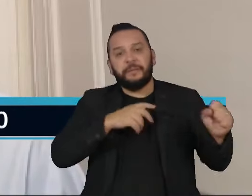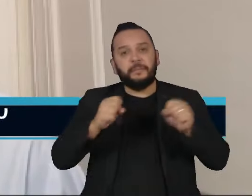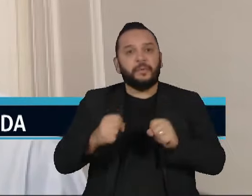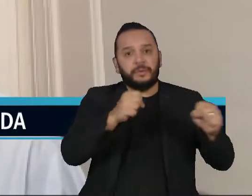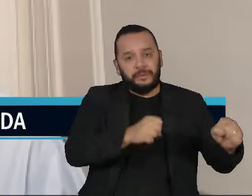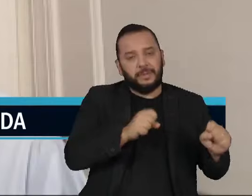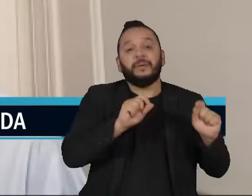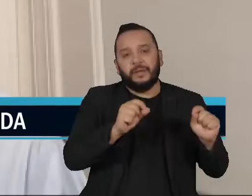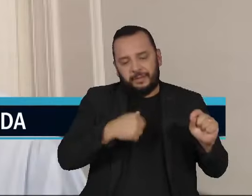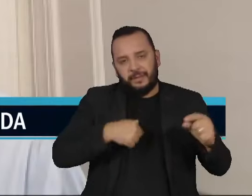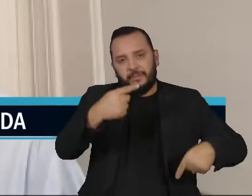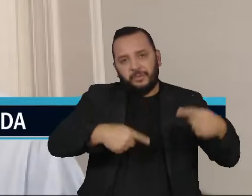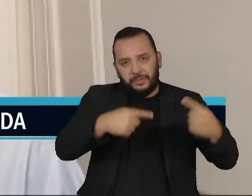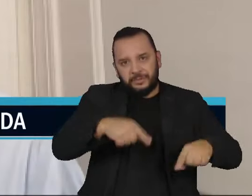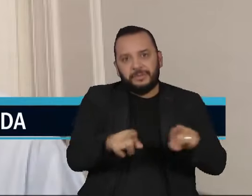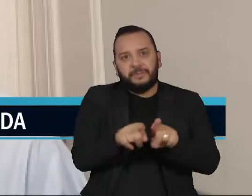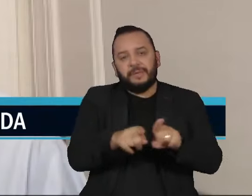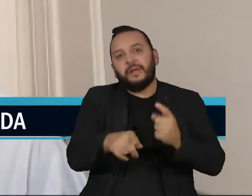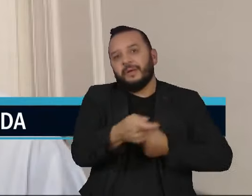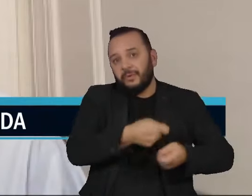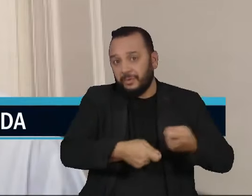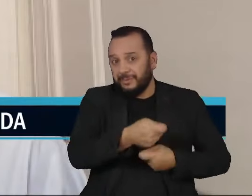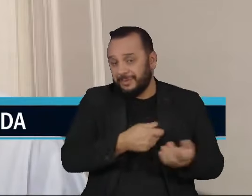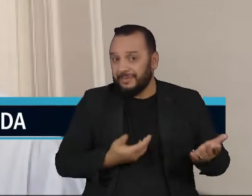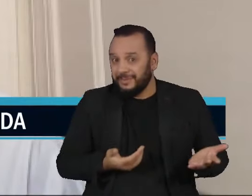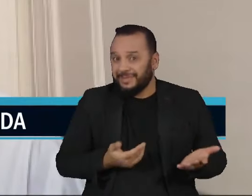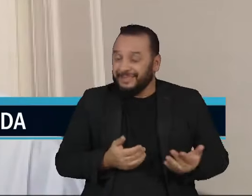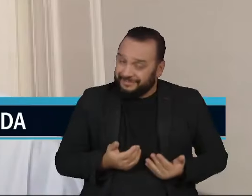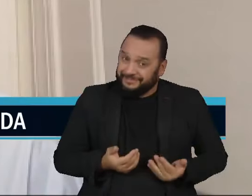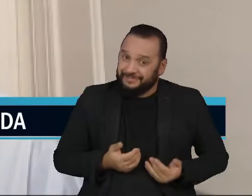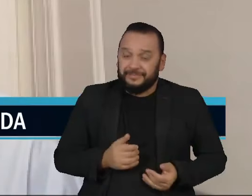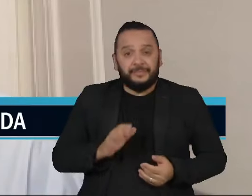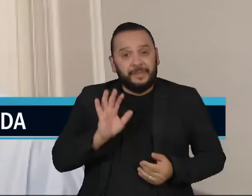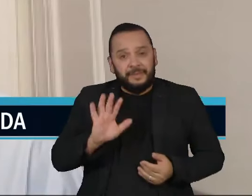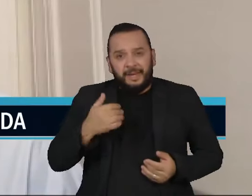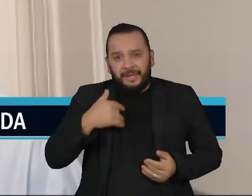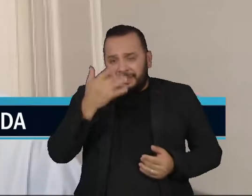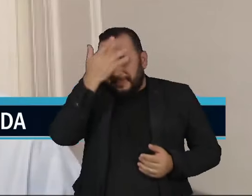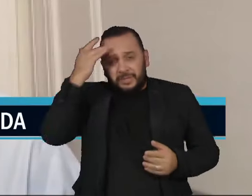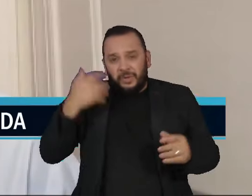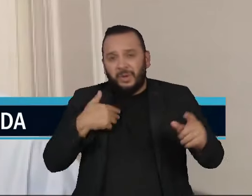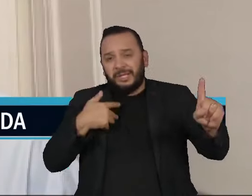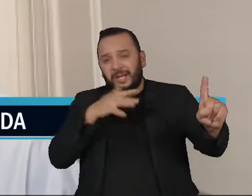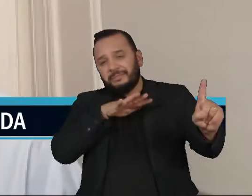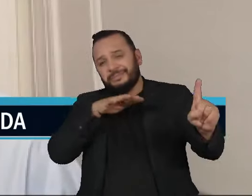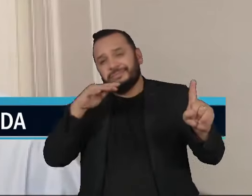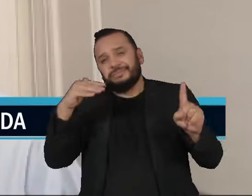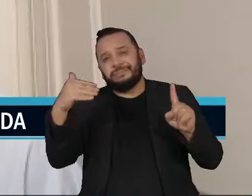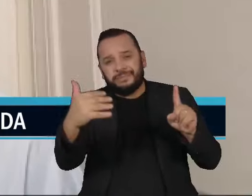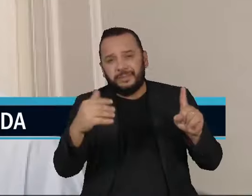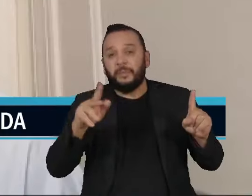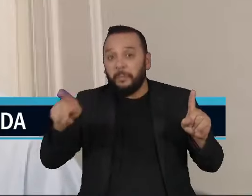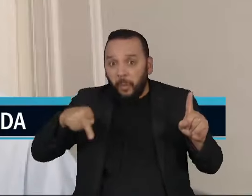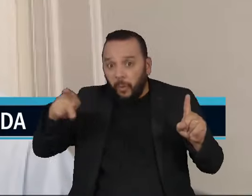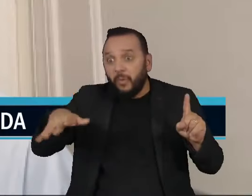poder econômico, né, para tentar lançar a reeleição. Mas como existe uma percepção geral de que, inclusive da opinião pública,